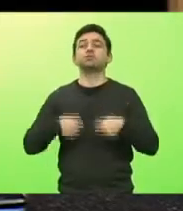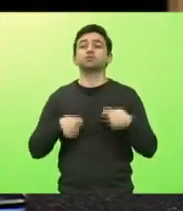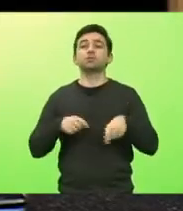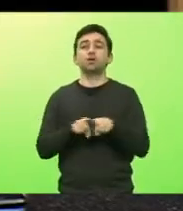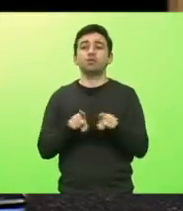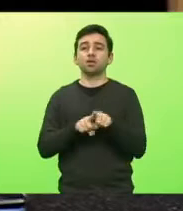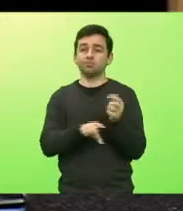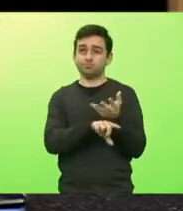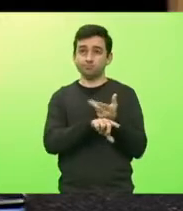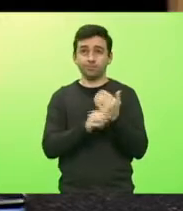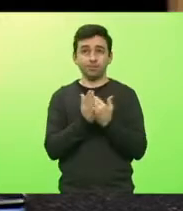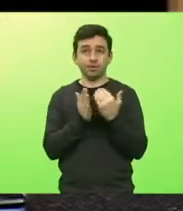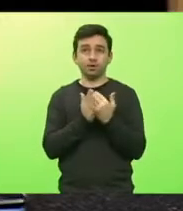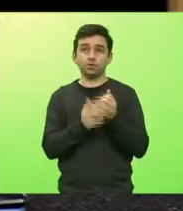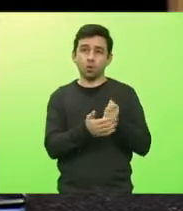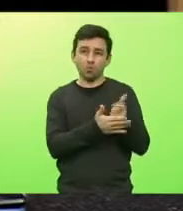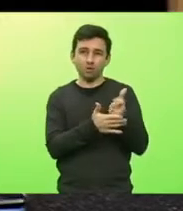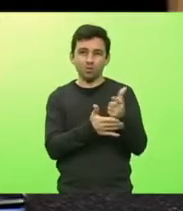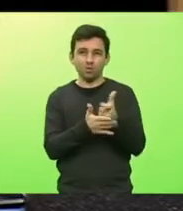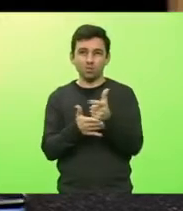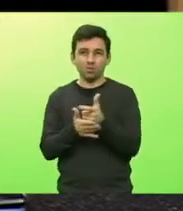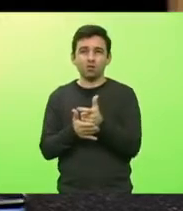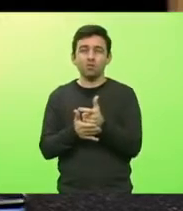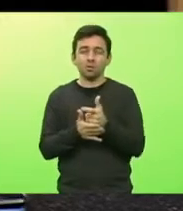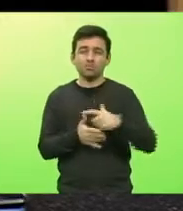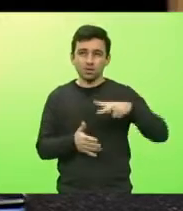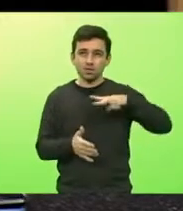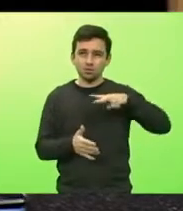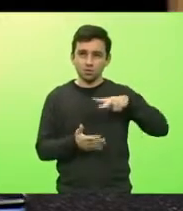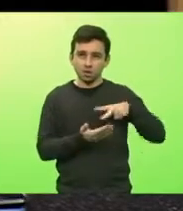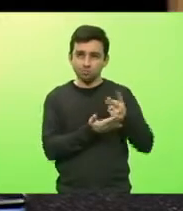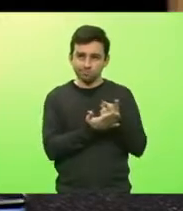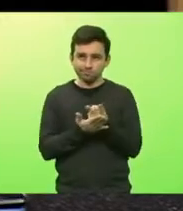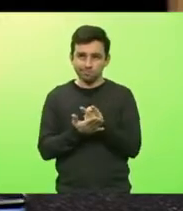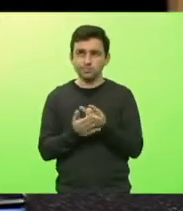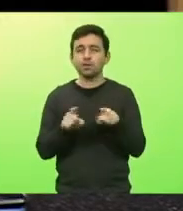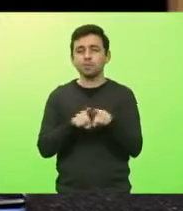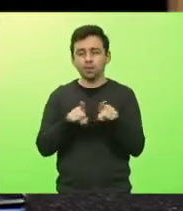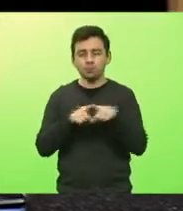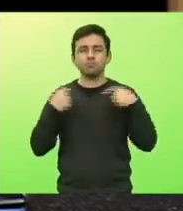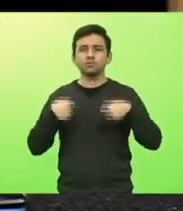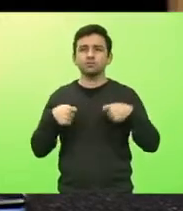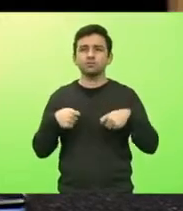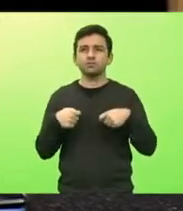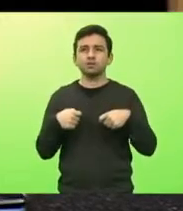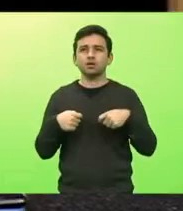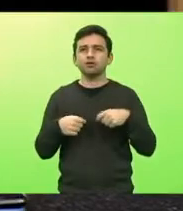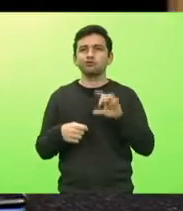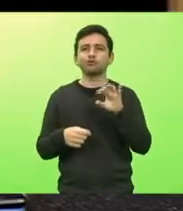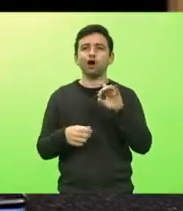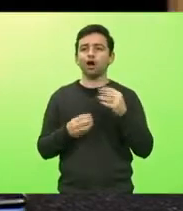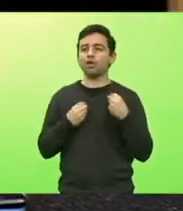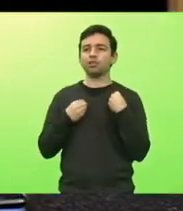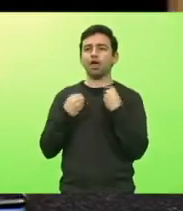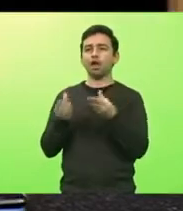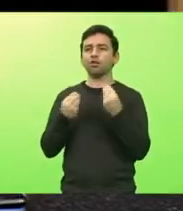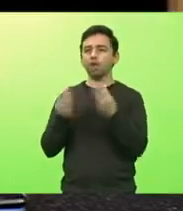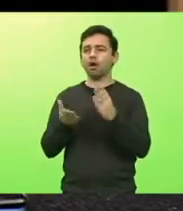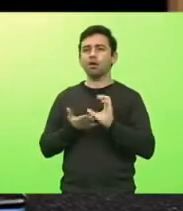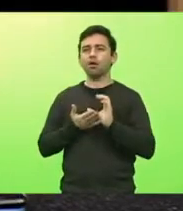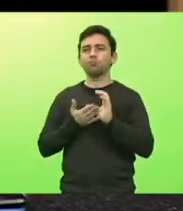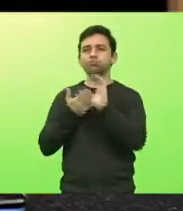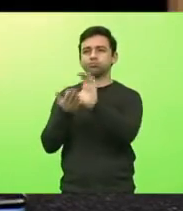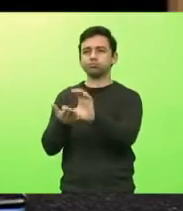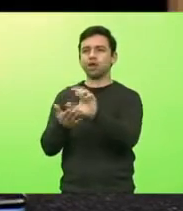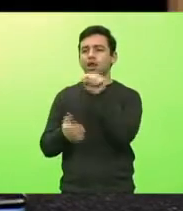celeridade na compra de leitos privados, também possamos, não adianta só mandar respirador, não adianta chegar assim, fiz